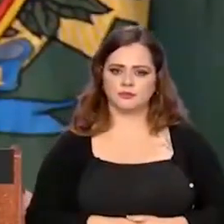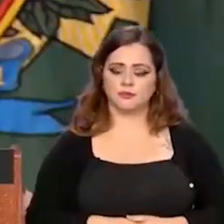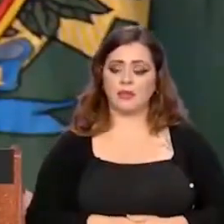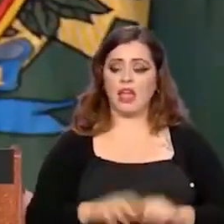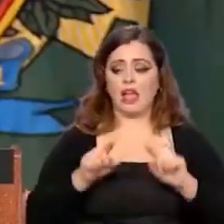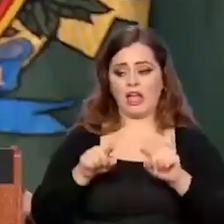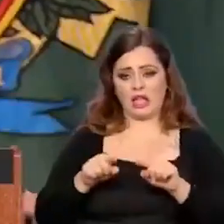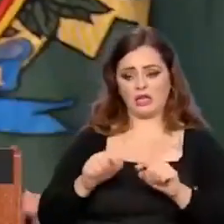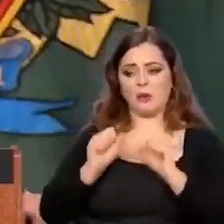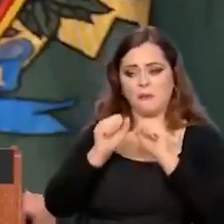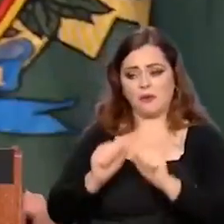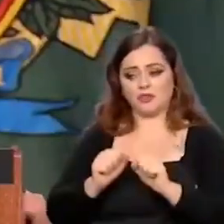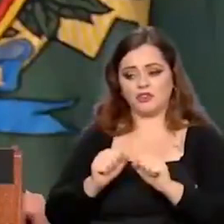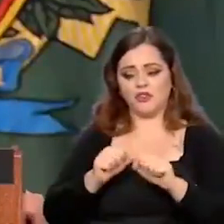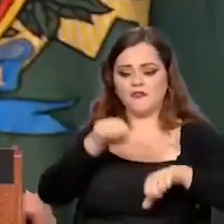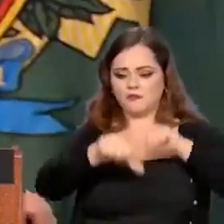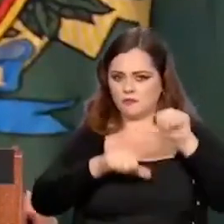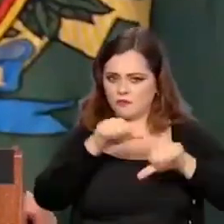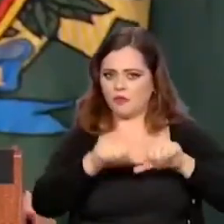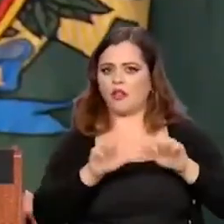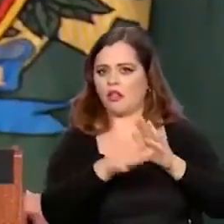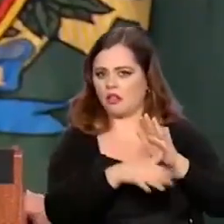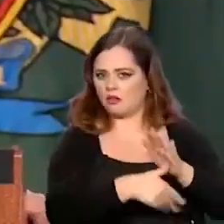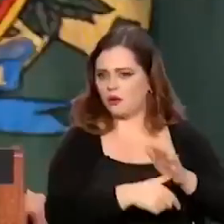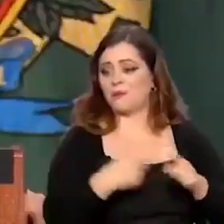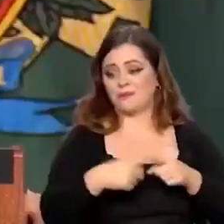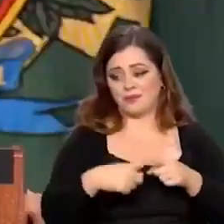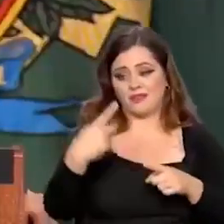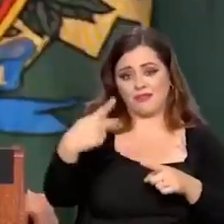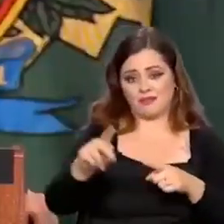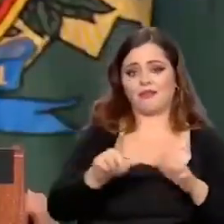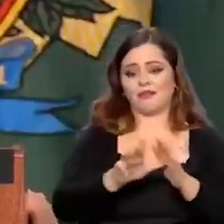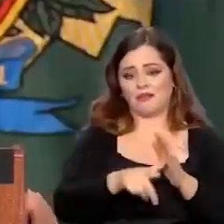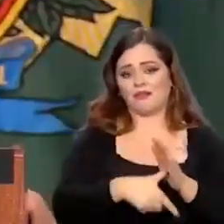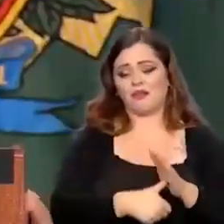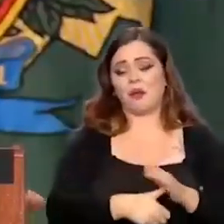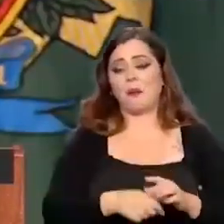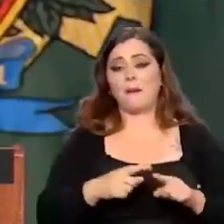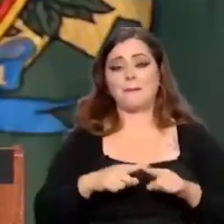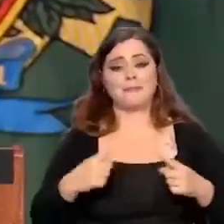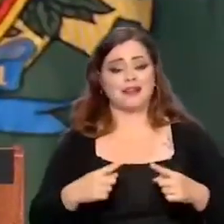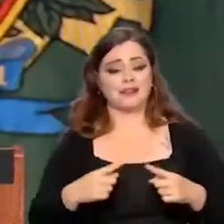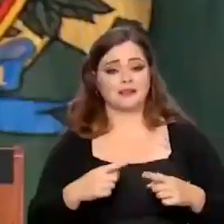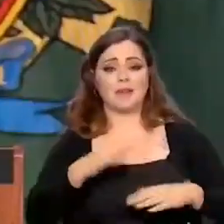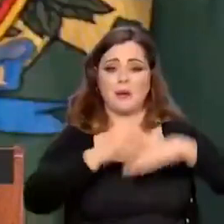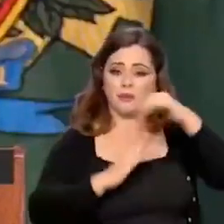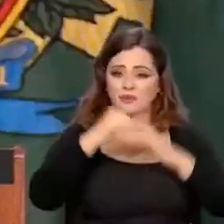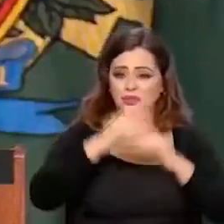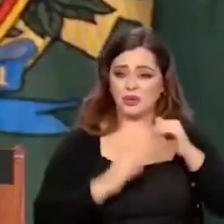Ele pode virar ladrão porque ele é ladrão. Mas a profissão é o único concurso que de